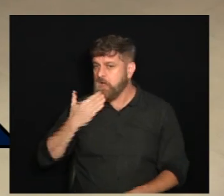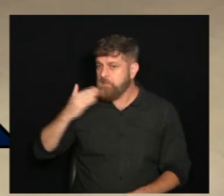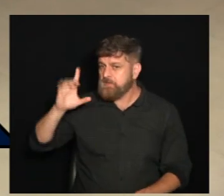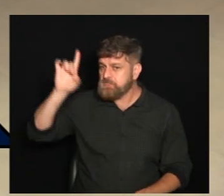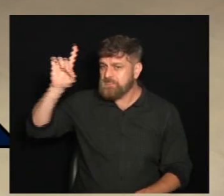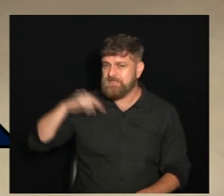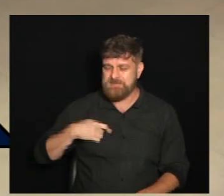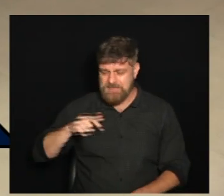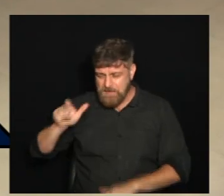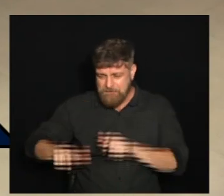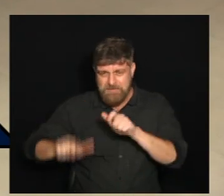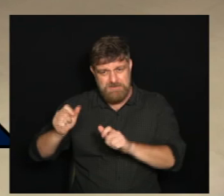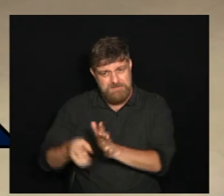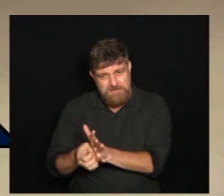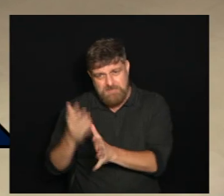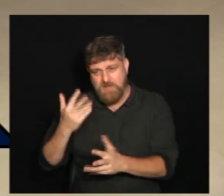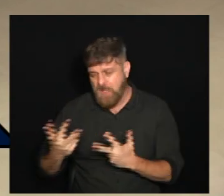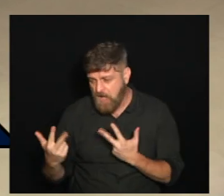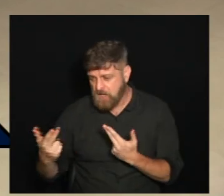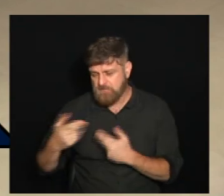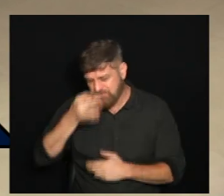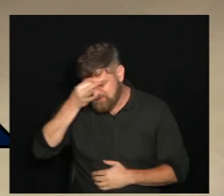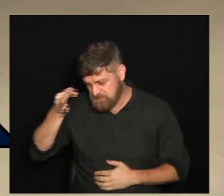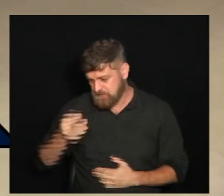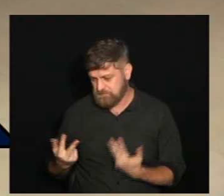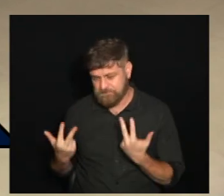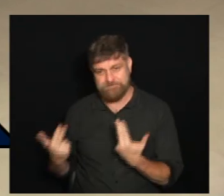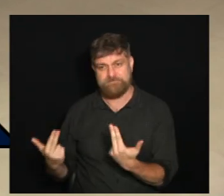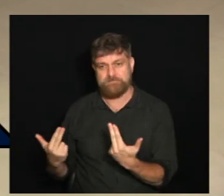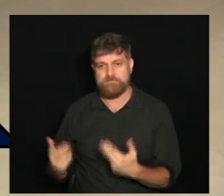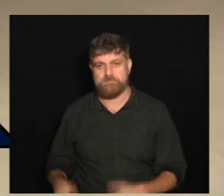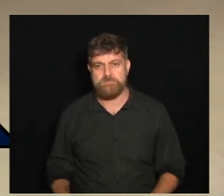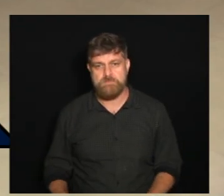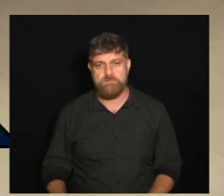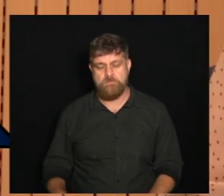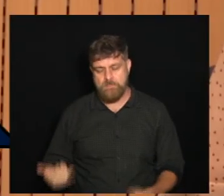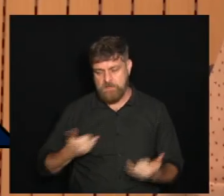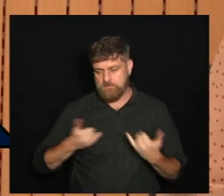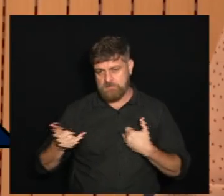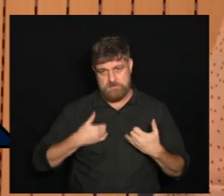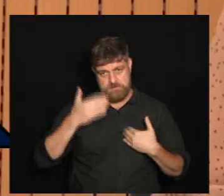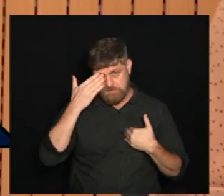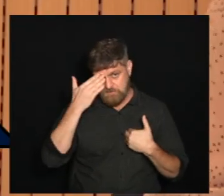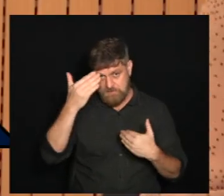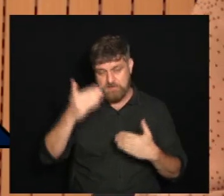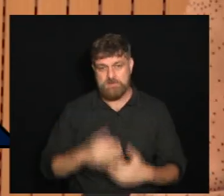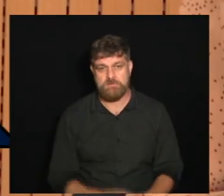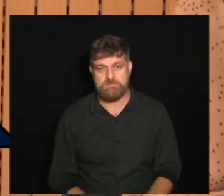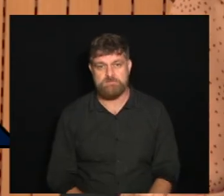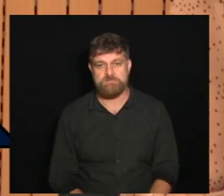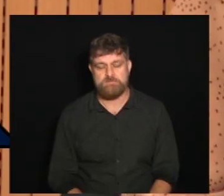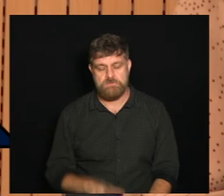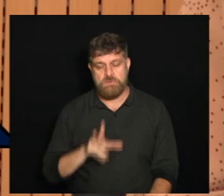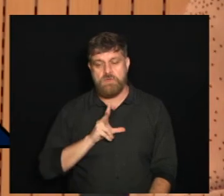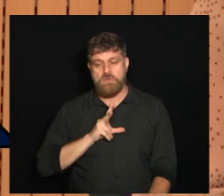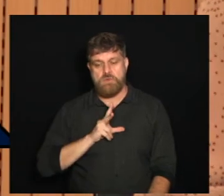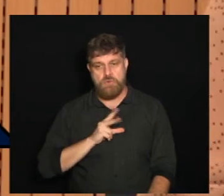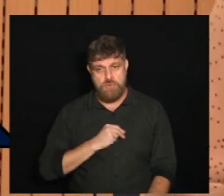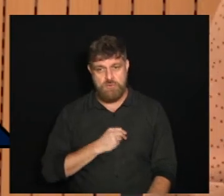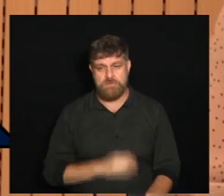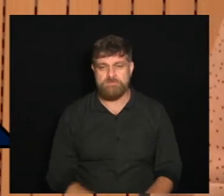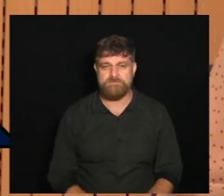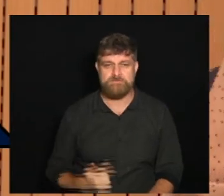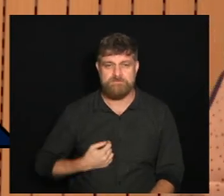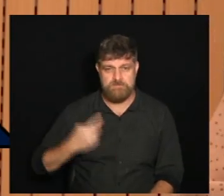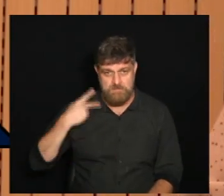muitas pessoas com essa mesma sorte que essa paciente teve. Obrigado pela informação, isso realmente é um alento. Os